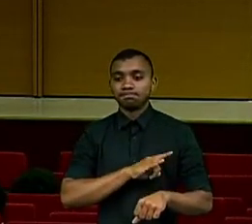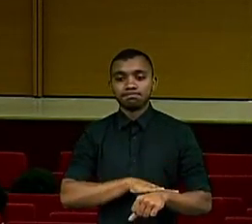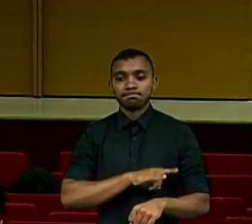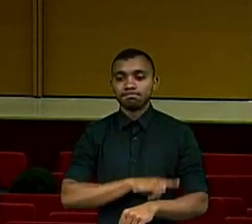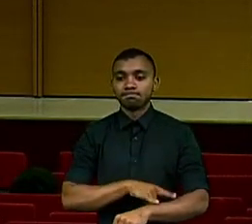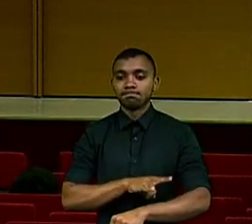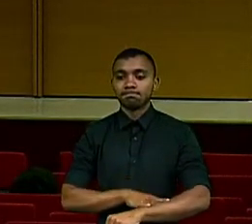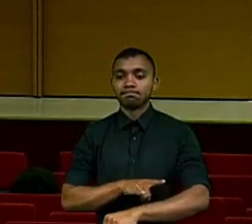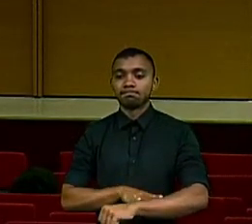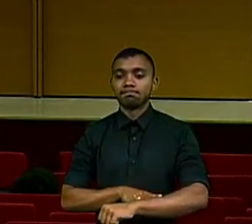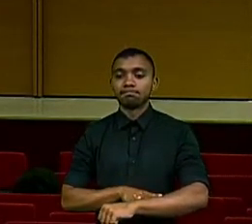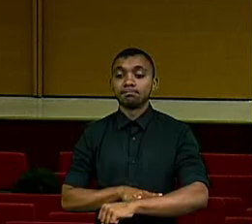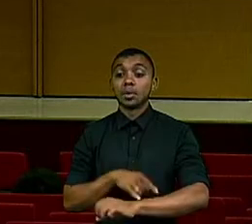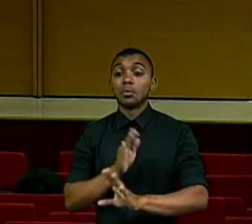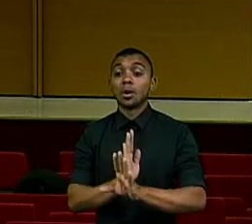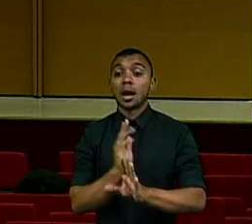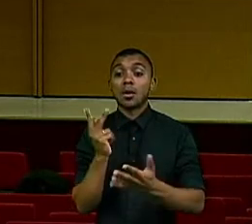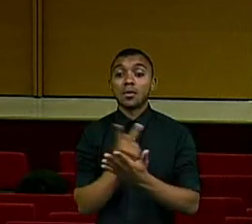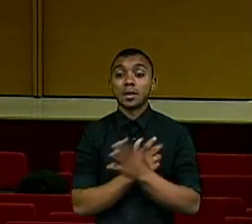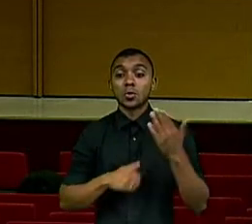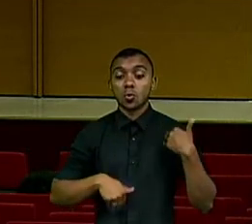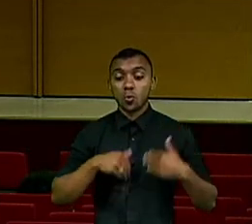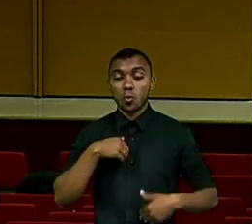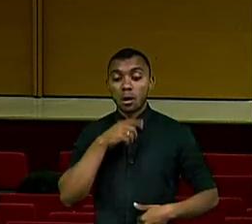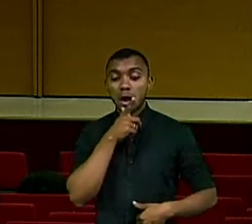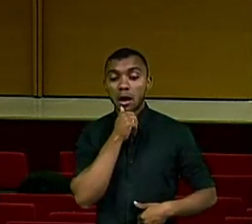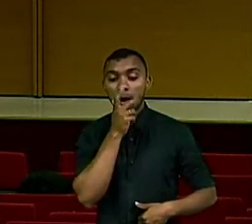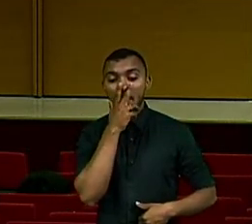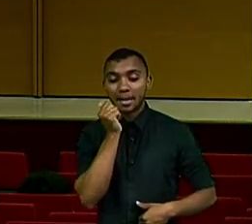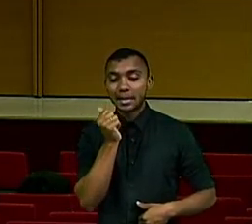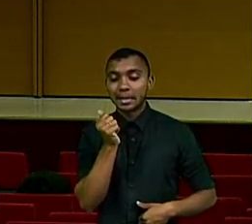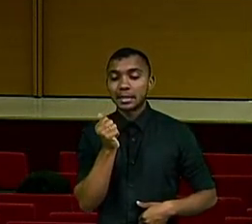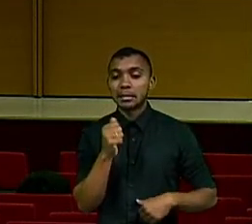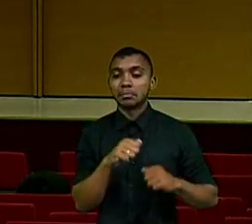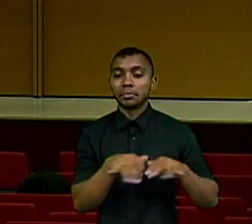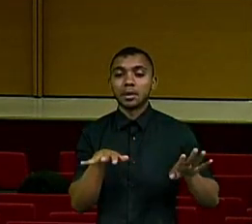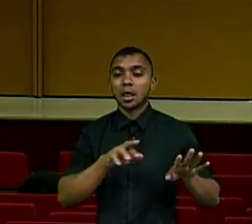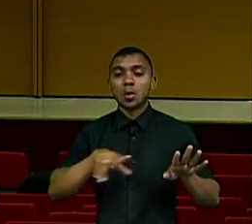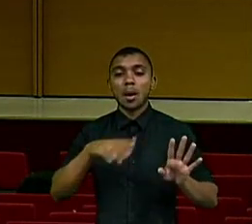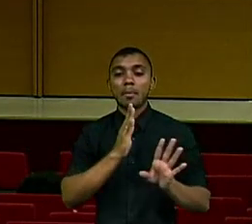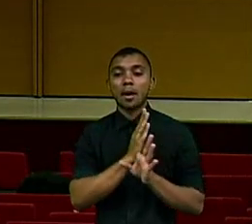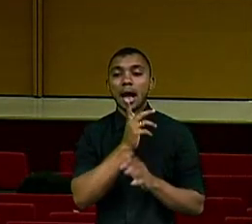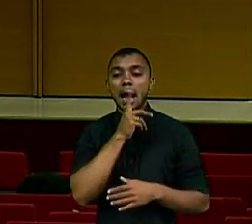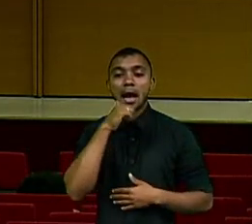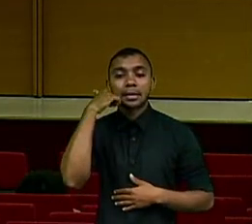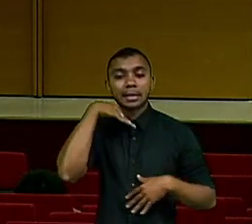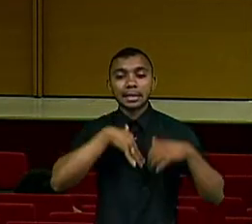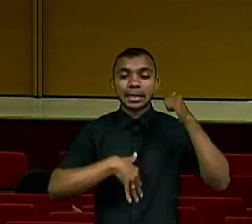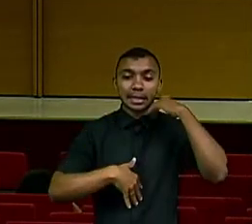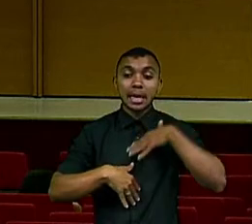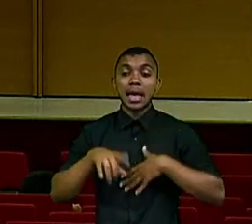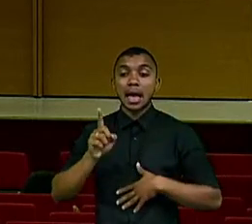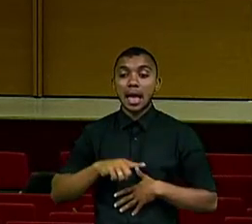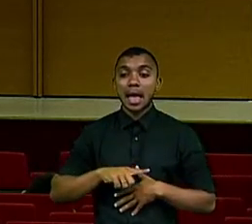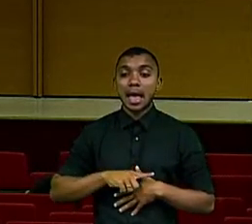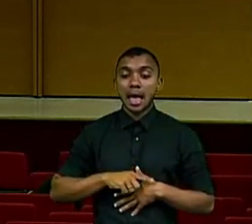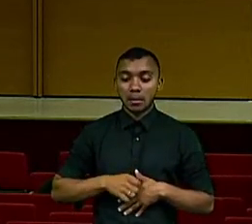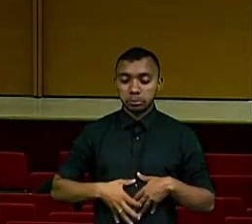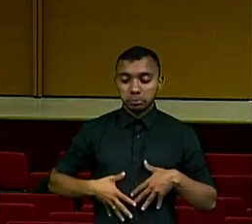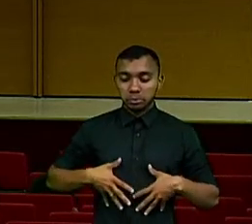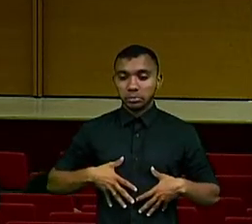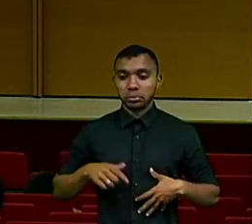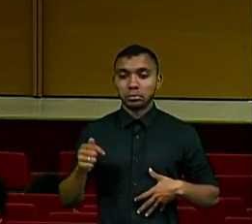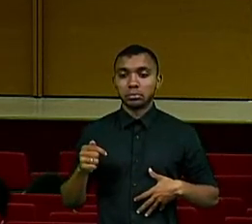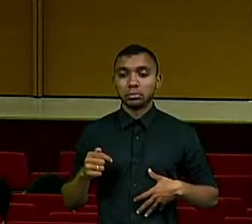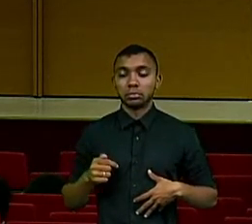essa água mas não pelo suor e sim pelos rins pela urina Ok